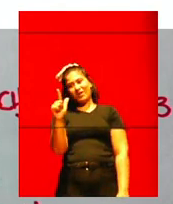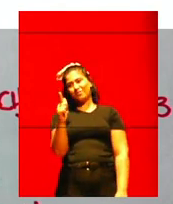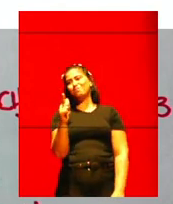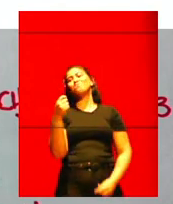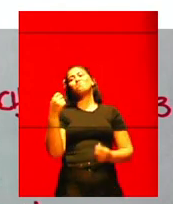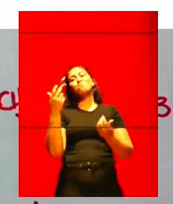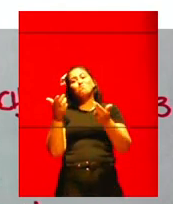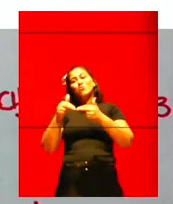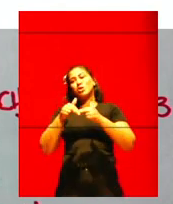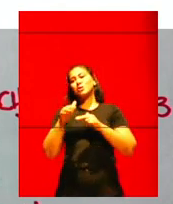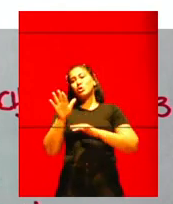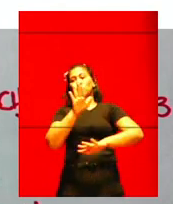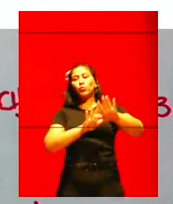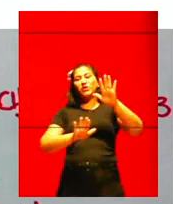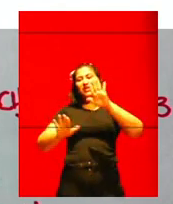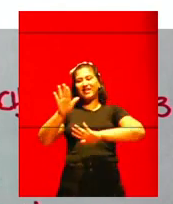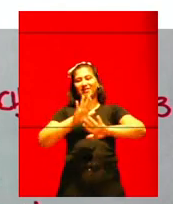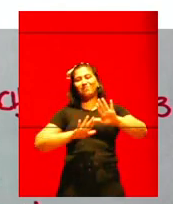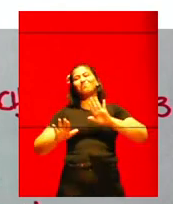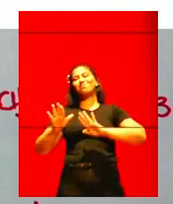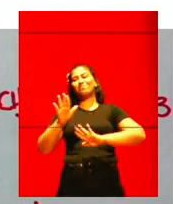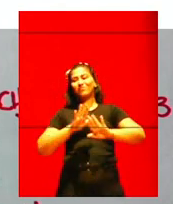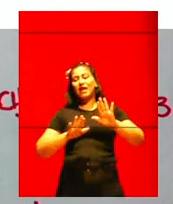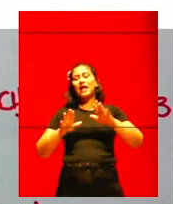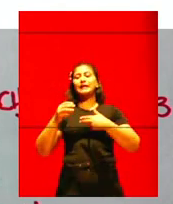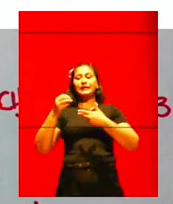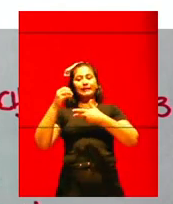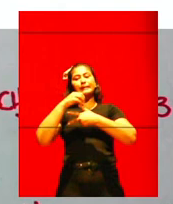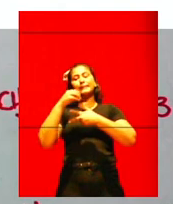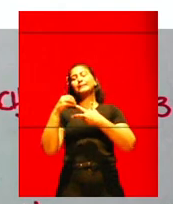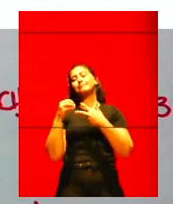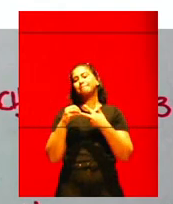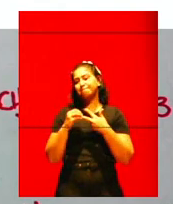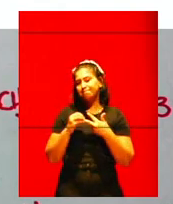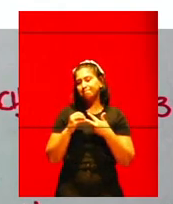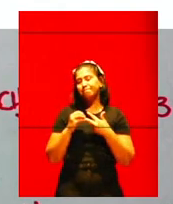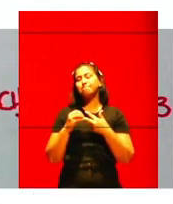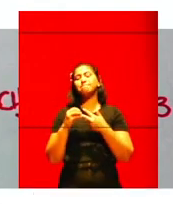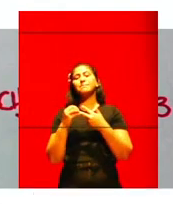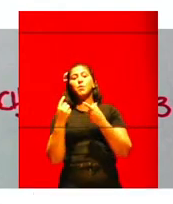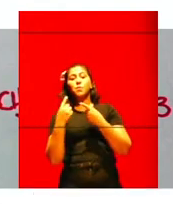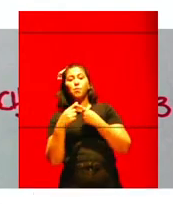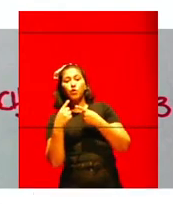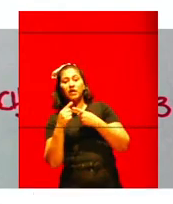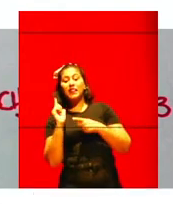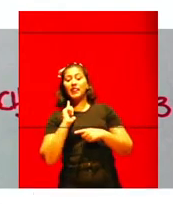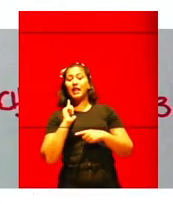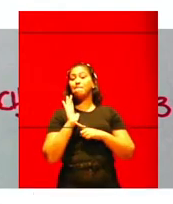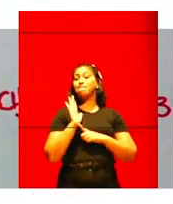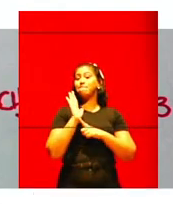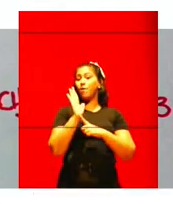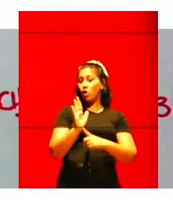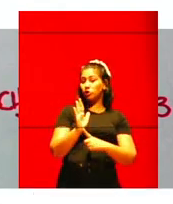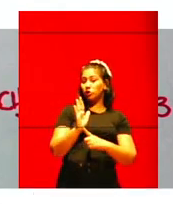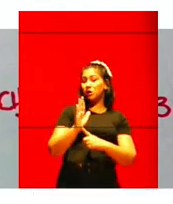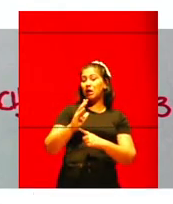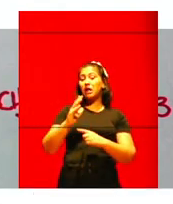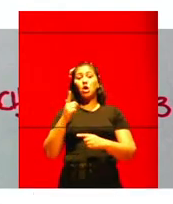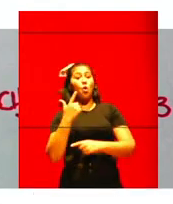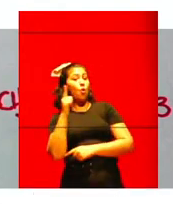essa, né? Que aparece muito nas questões do Enem. Eles colocam alguns carbonos em evidência e